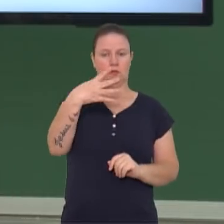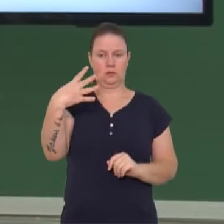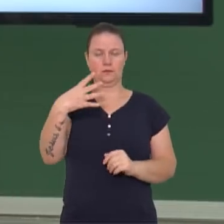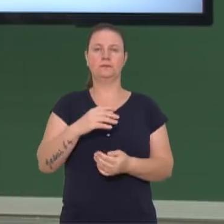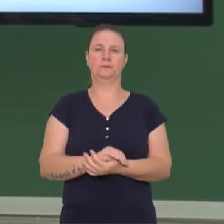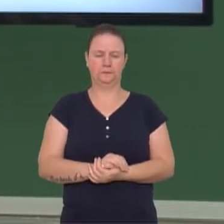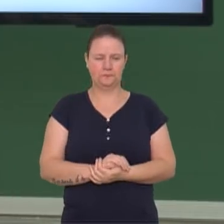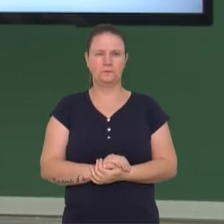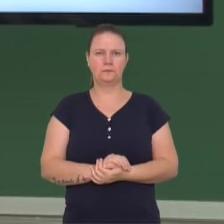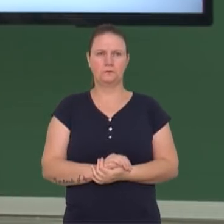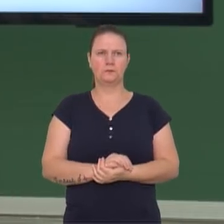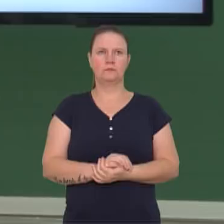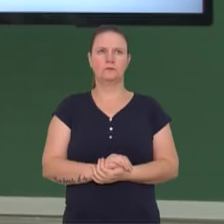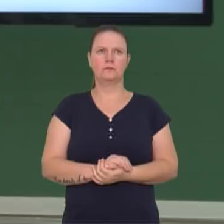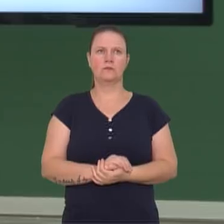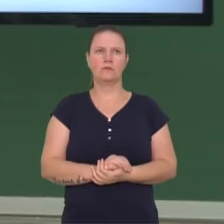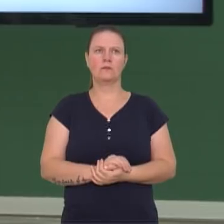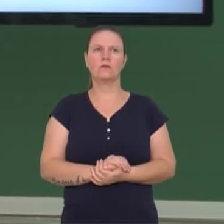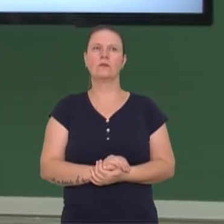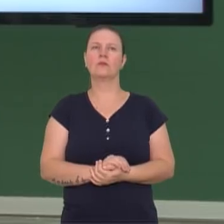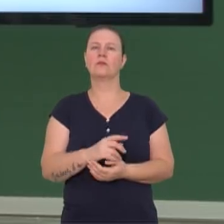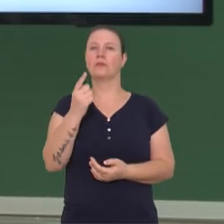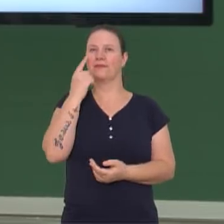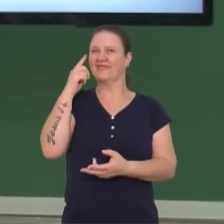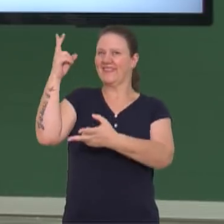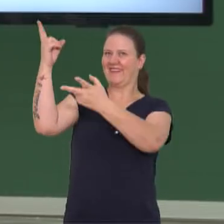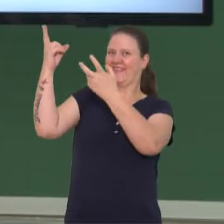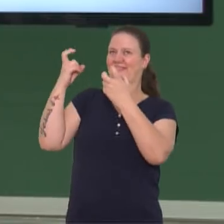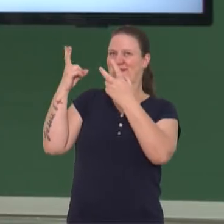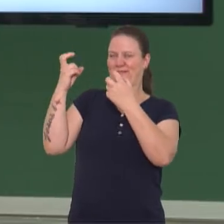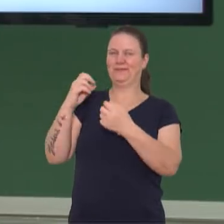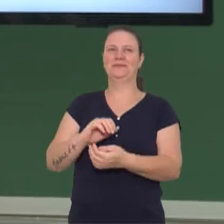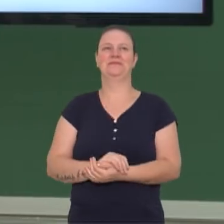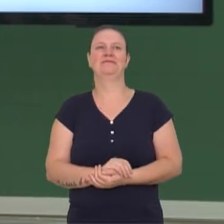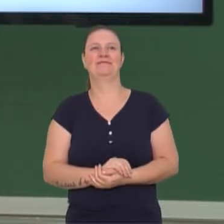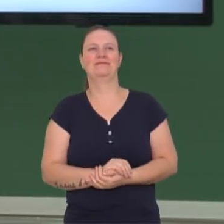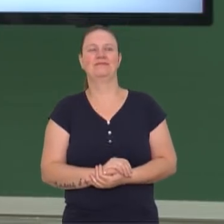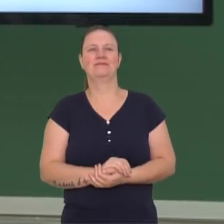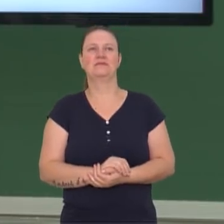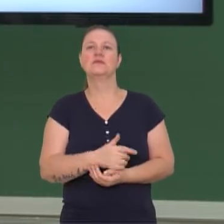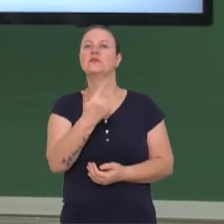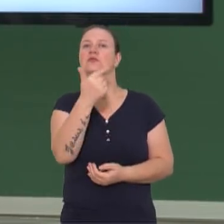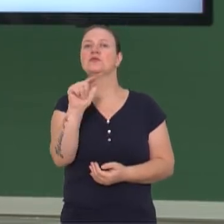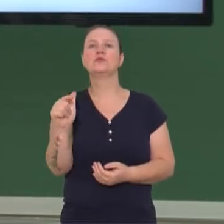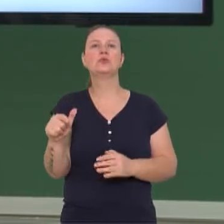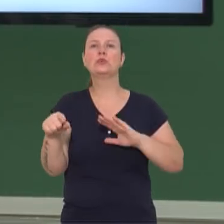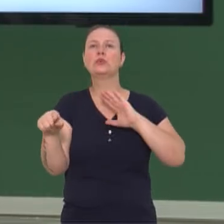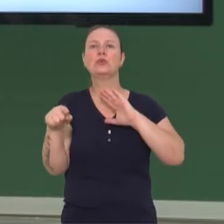lá. 5,1 menos 3,4. Não tem como